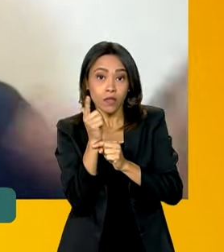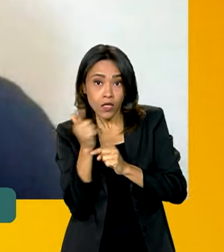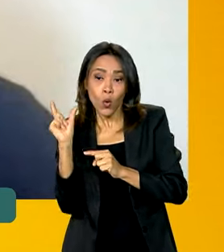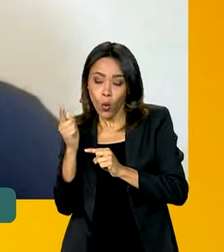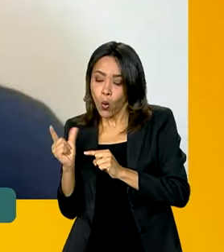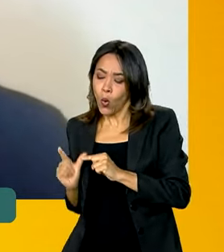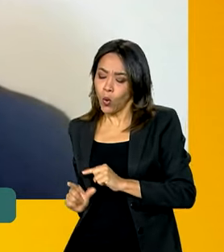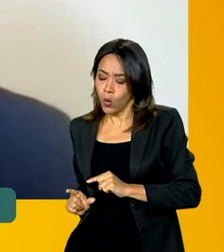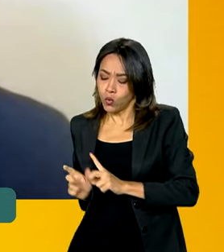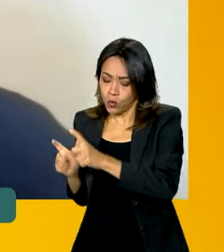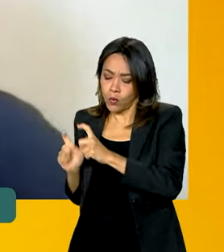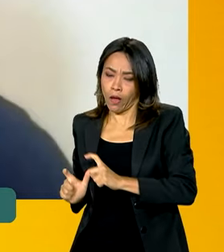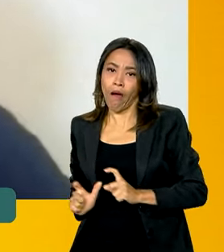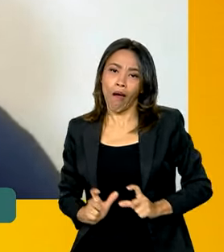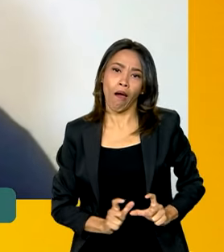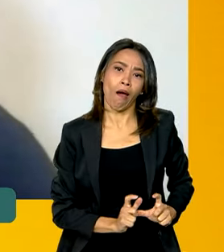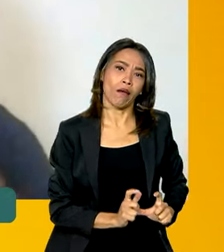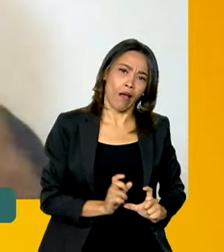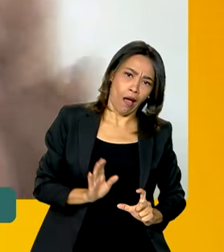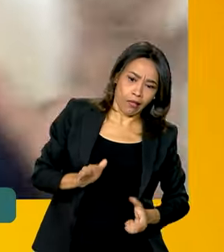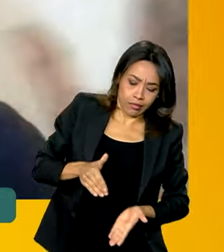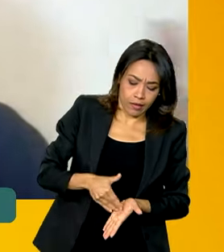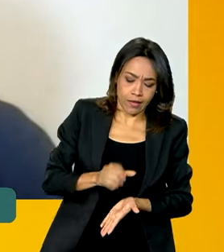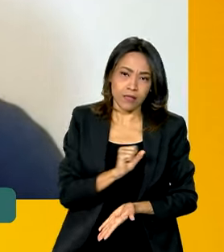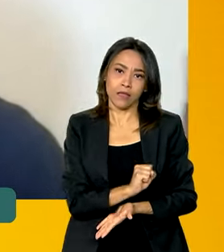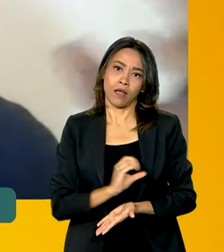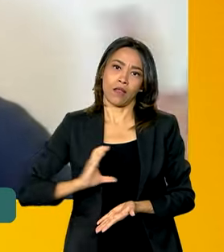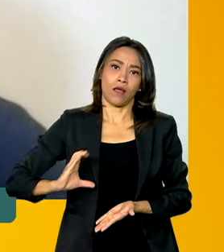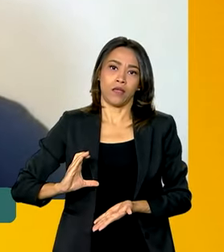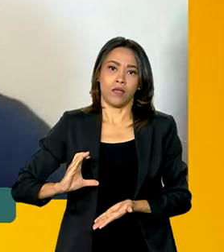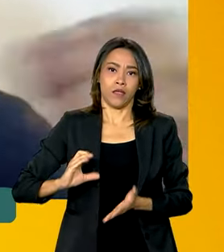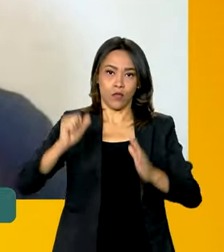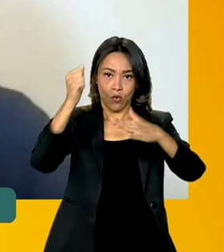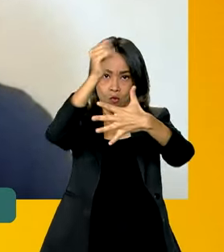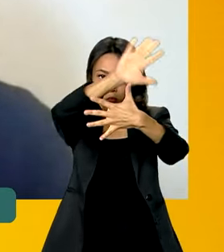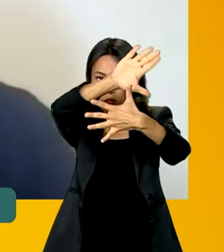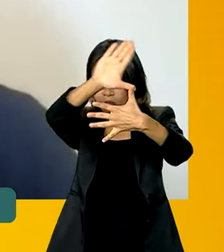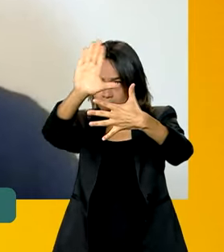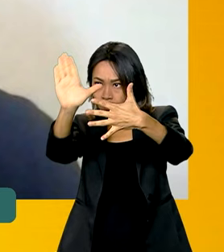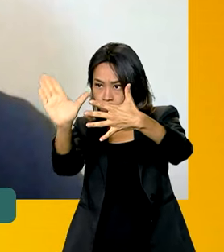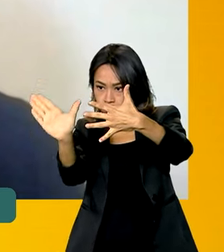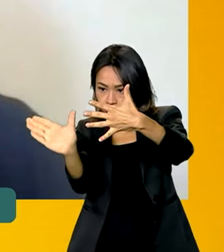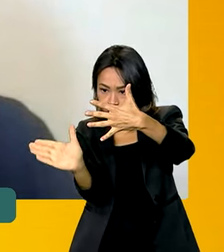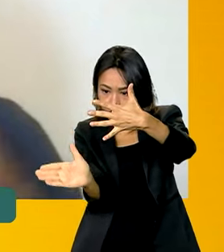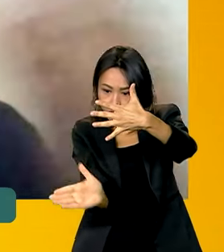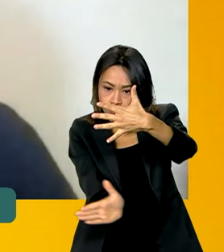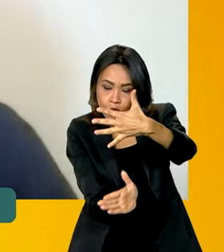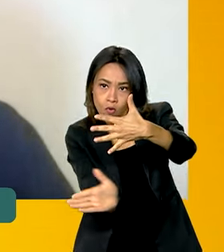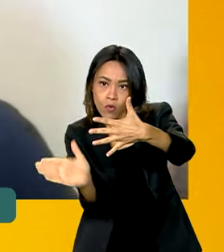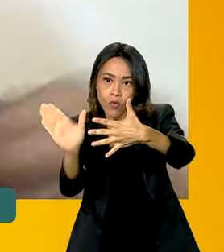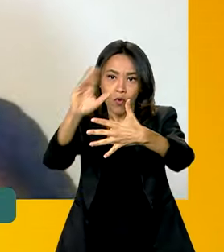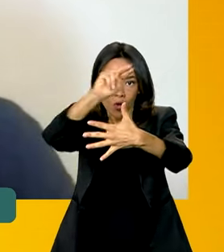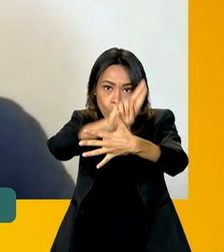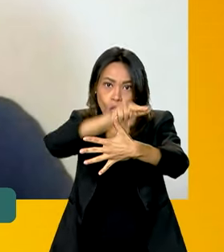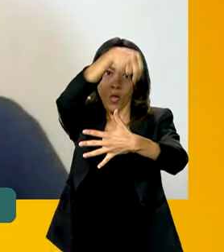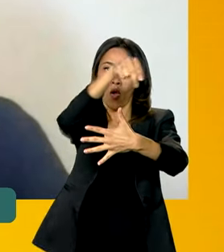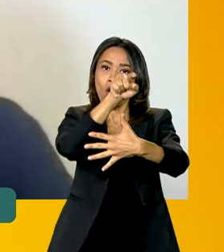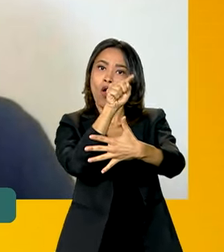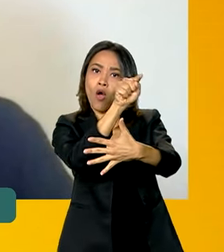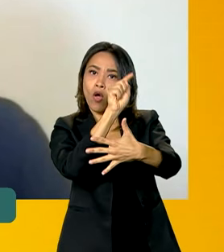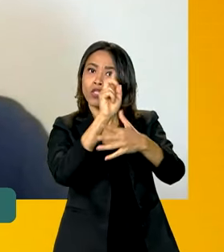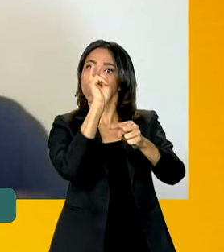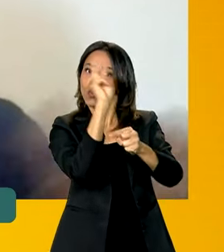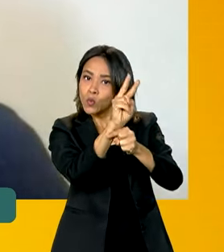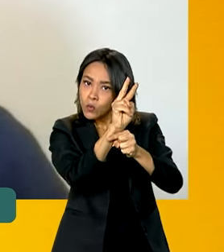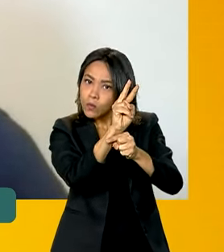também, os manguezais ocorrem até Santa Catarina, mas principalmente naquela área ali do norte, nós temos várias unidades de